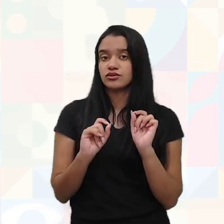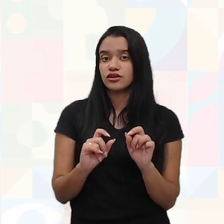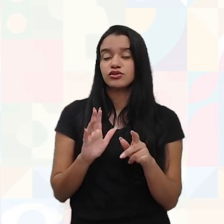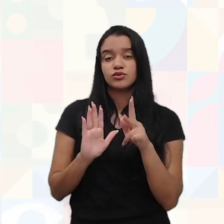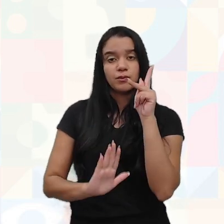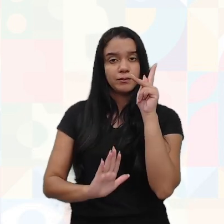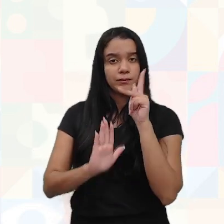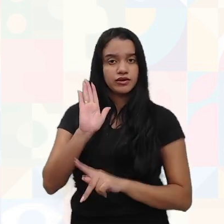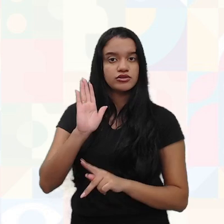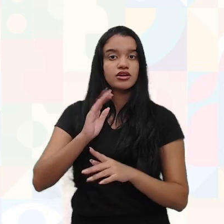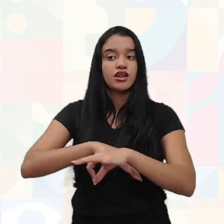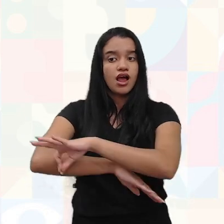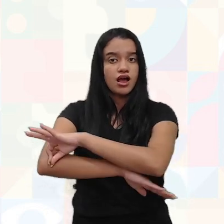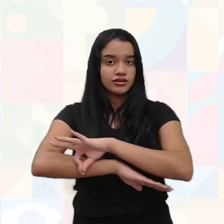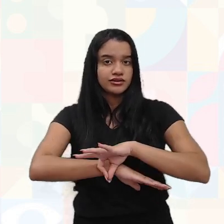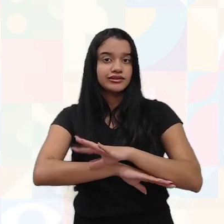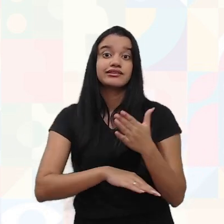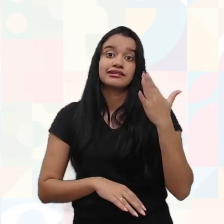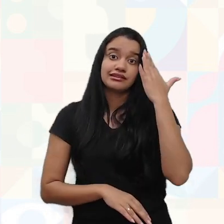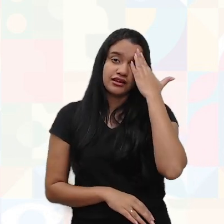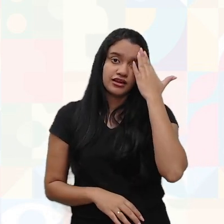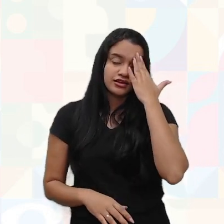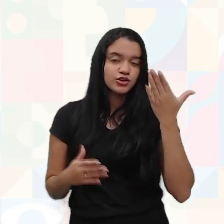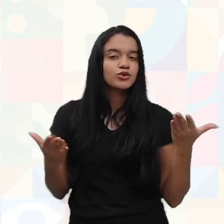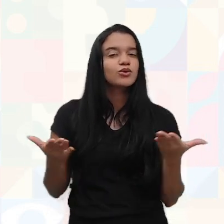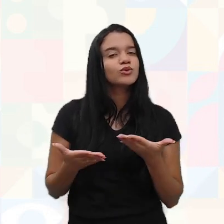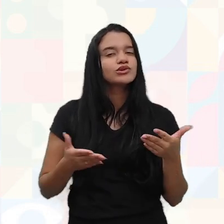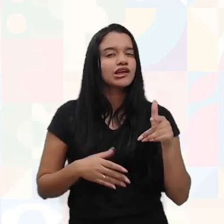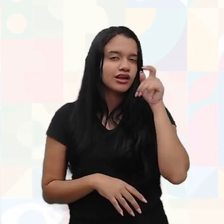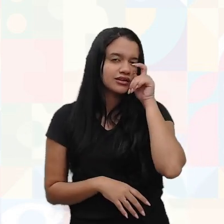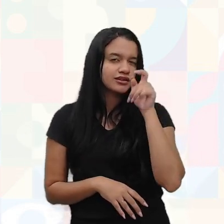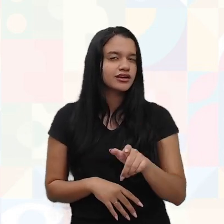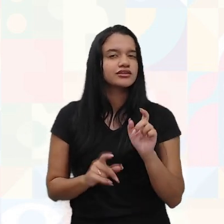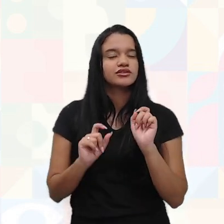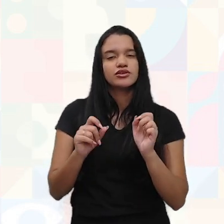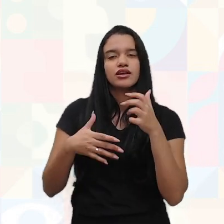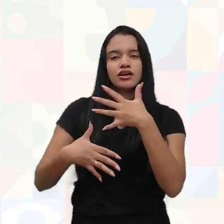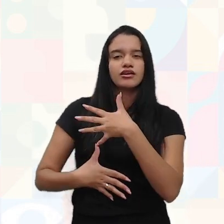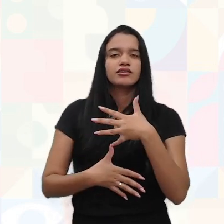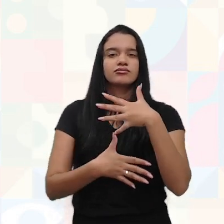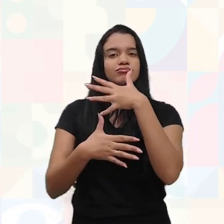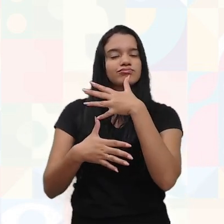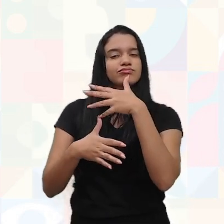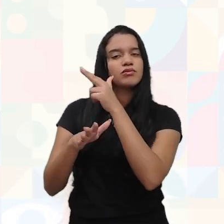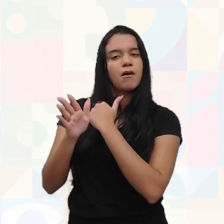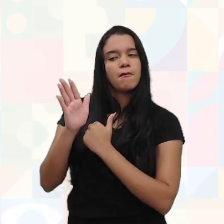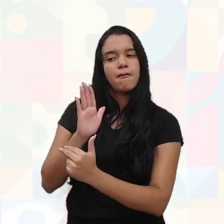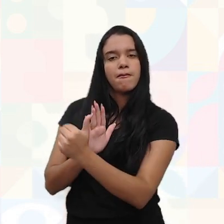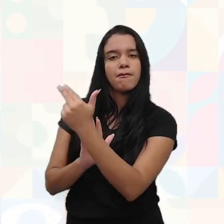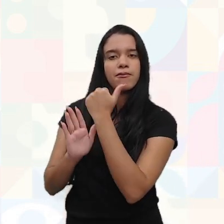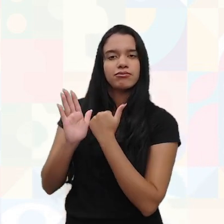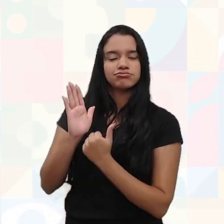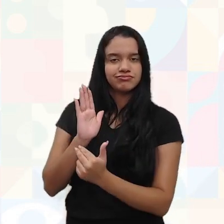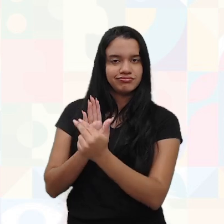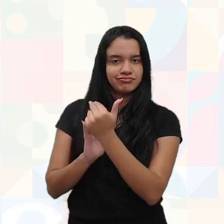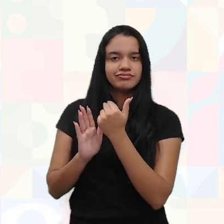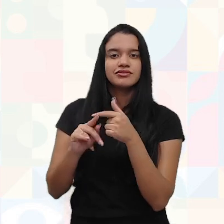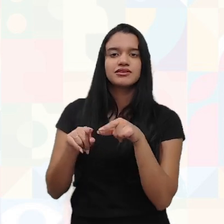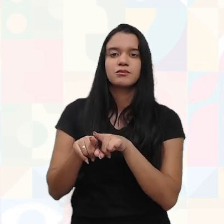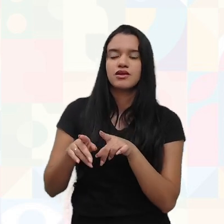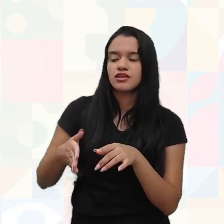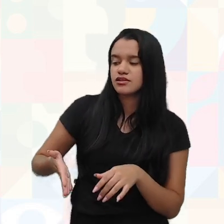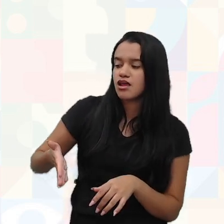projeto arquitetônico tal como a gente entende hoje. É interessante notar que as plantas, nessa época, o pessoal preenchia as